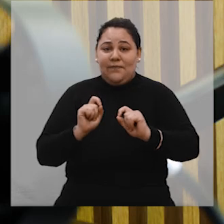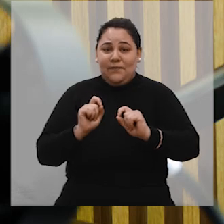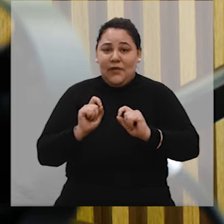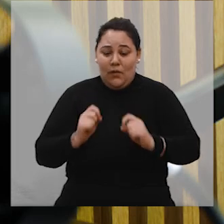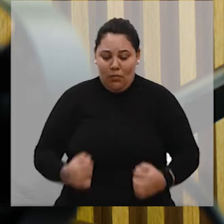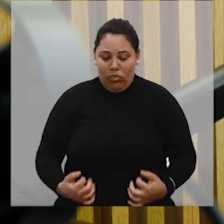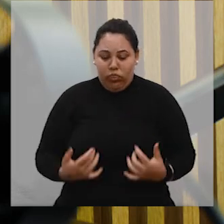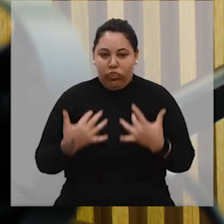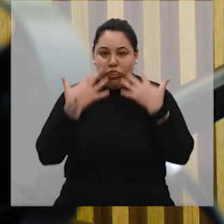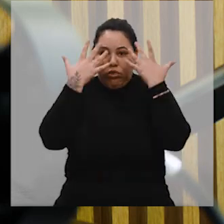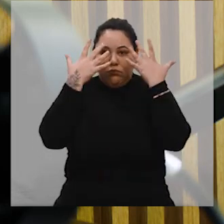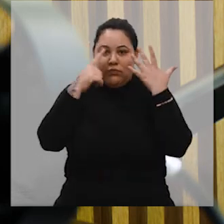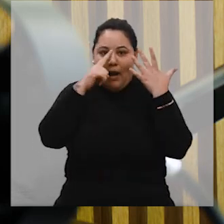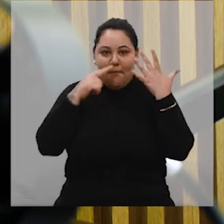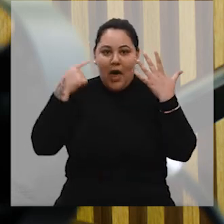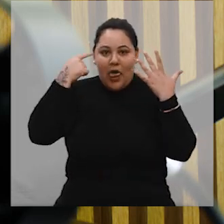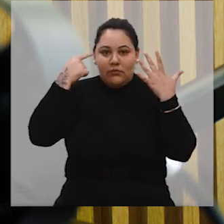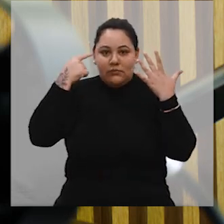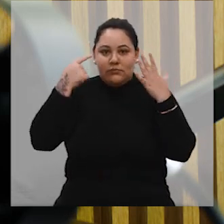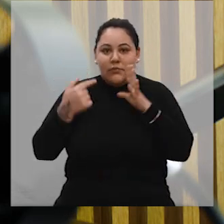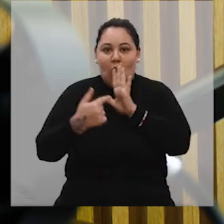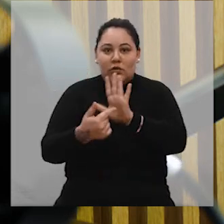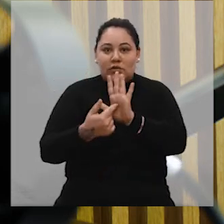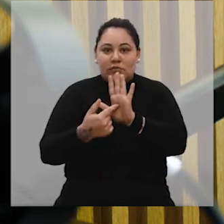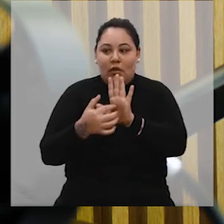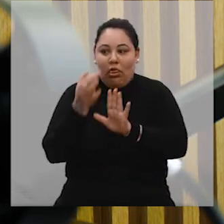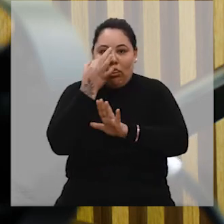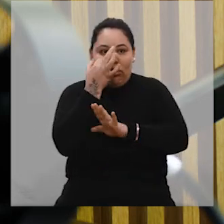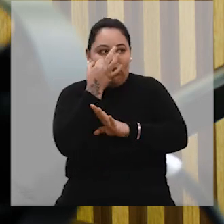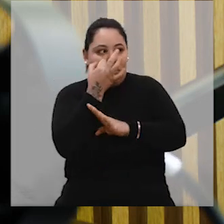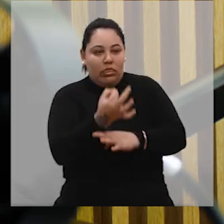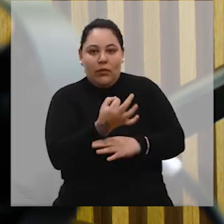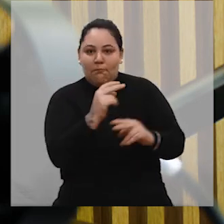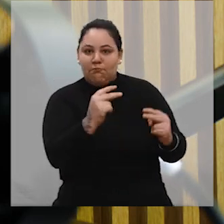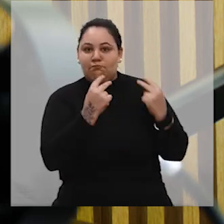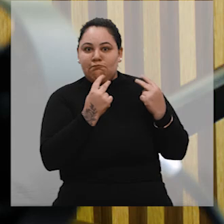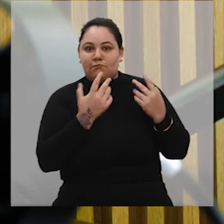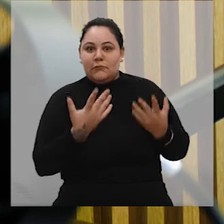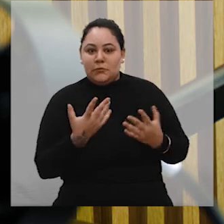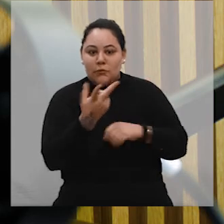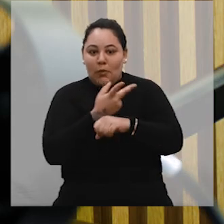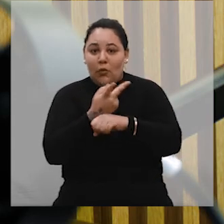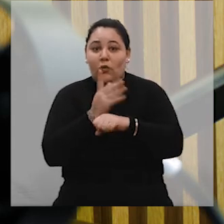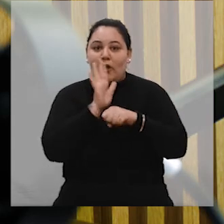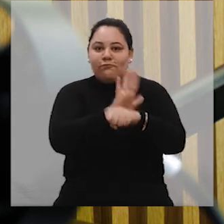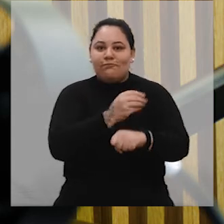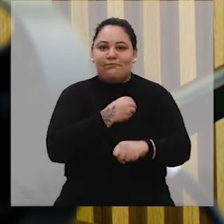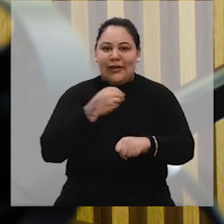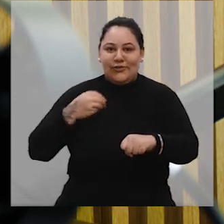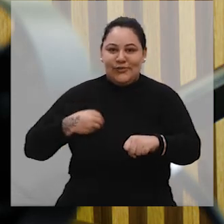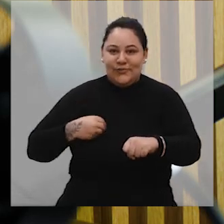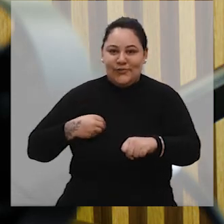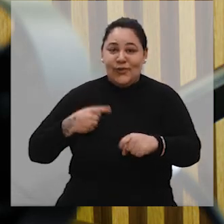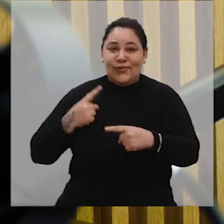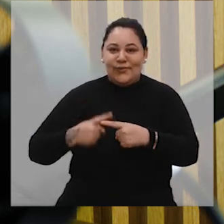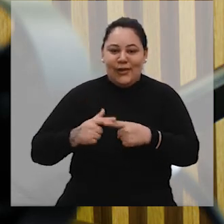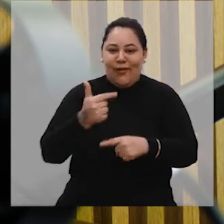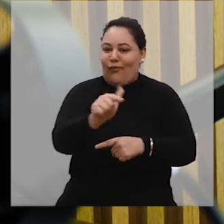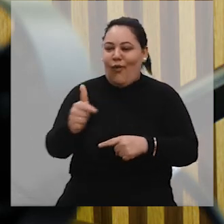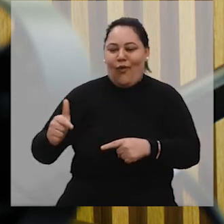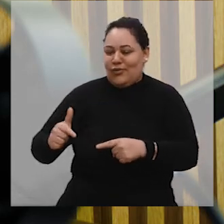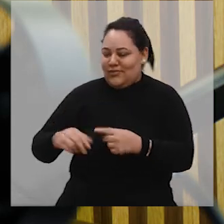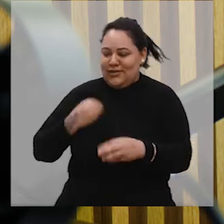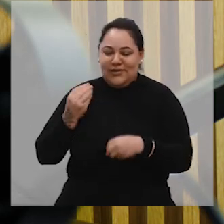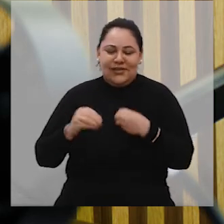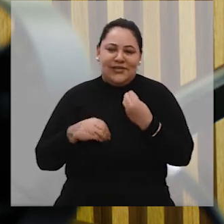amarelão, que é o que vai chamar a atenção da pessoa para procurar auxílio. Porque os outros sintomas são